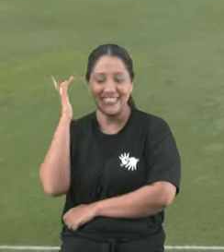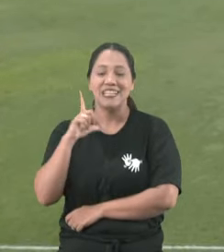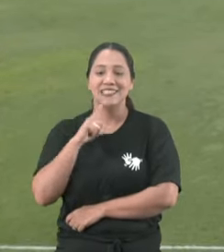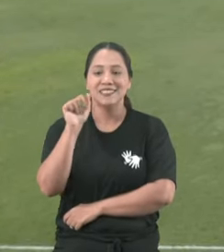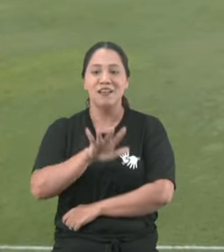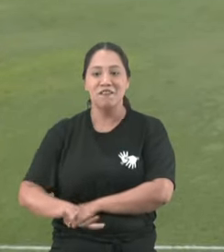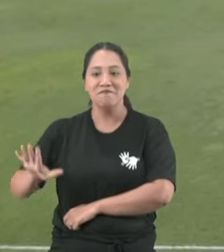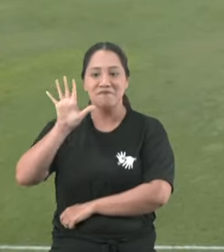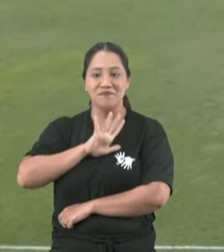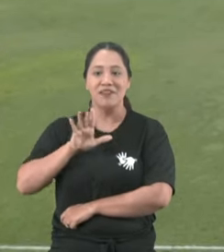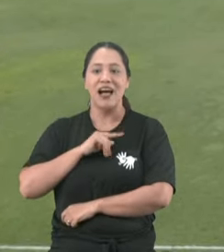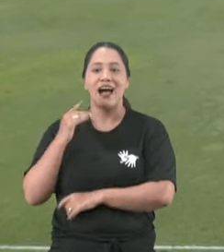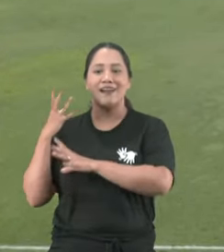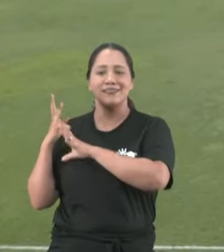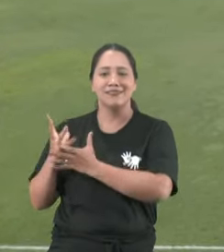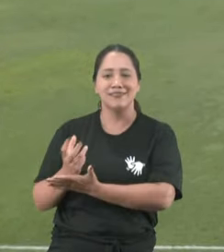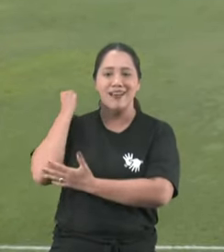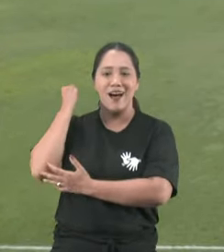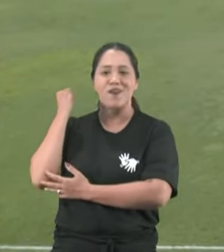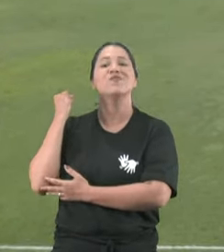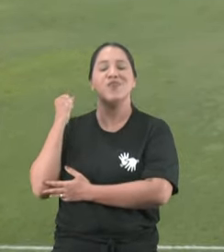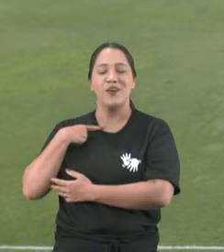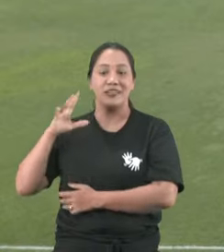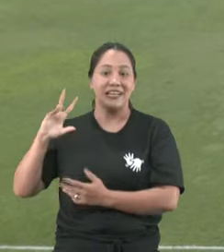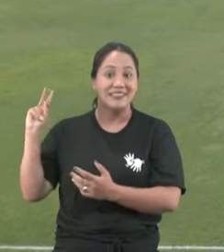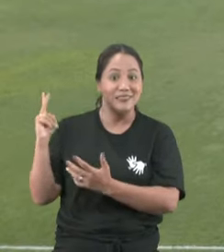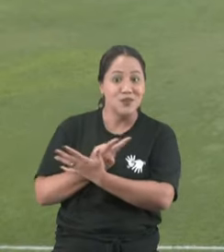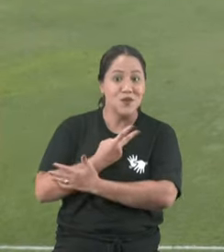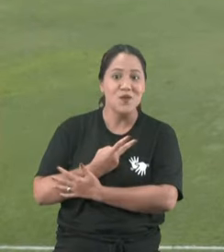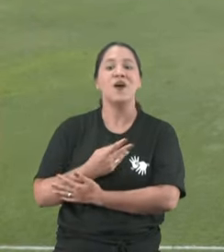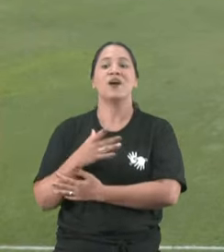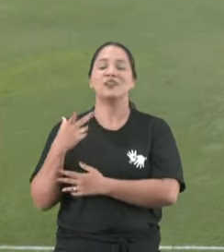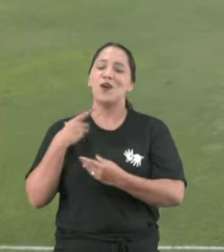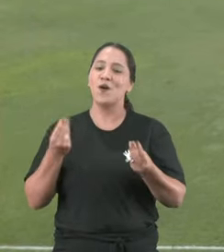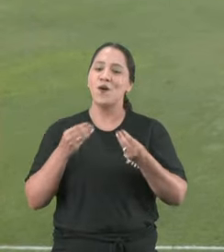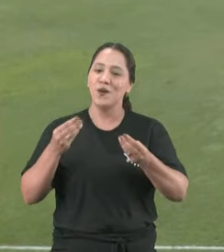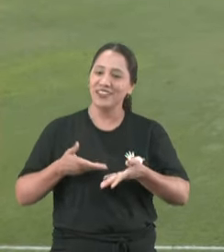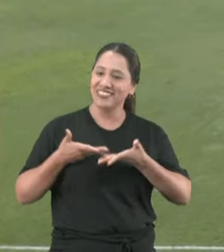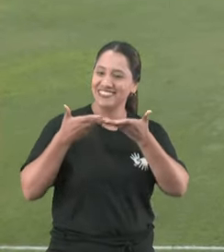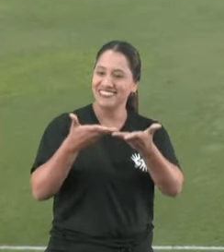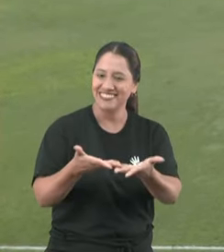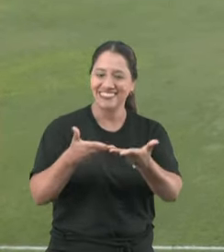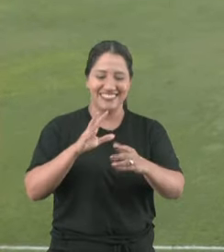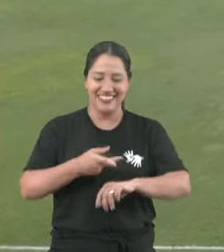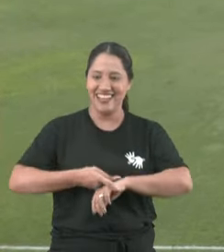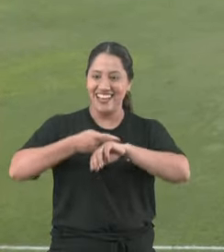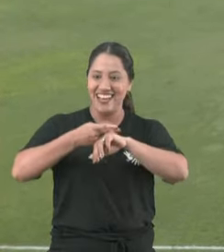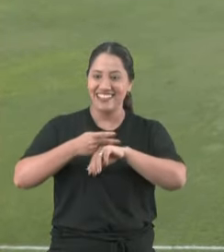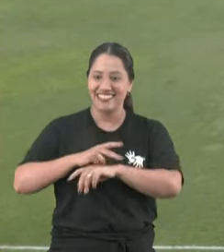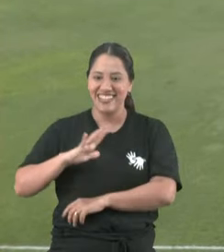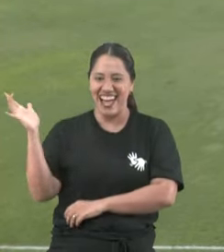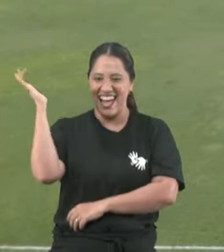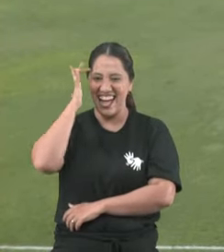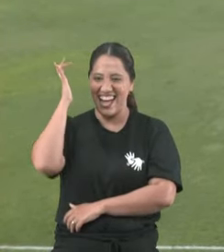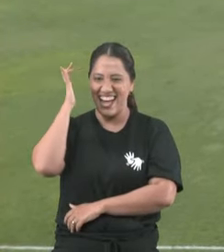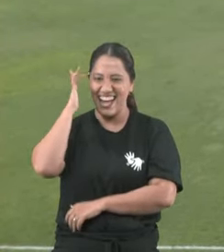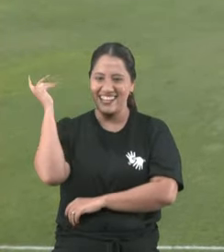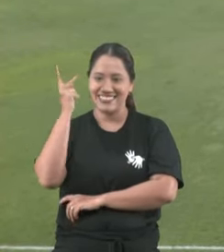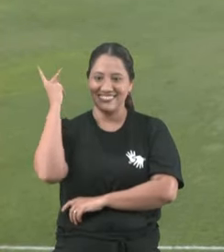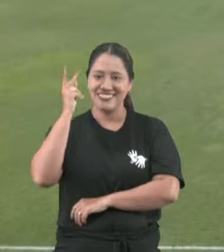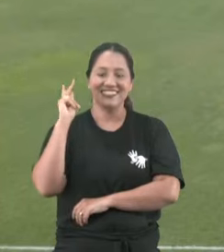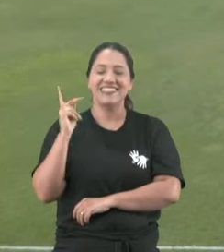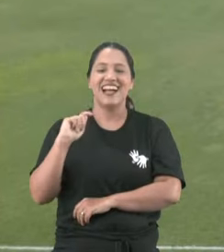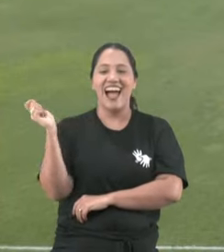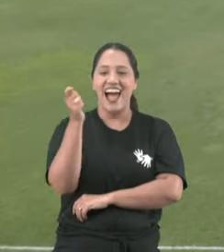imagens recuperadas aí dessa situação hoje, da entrega do troféu craque da história, cartão